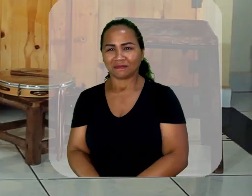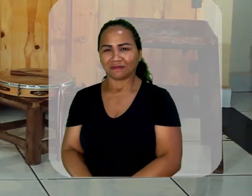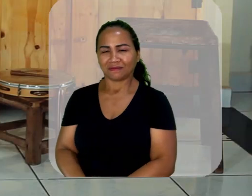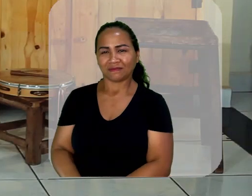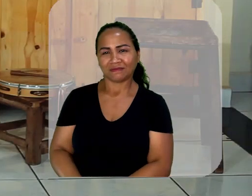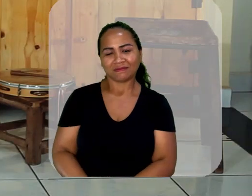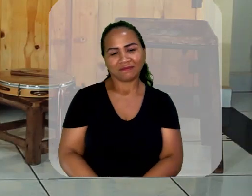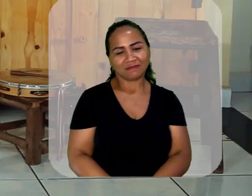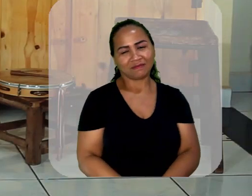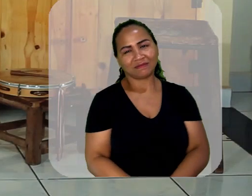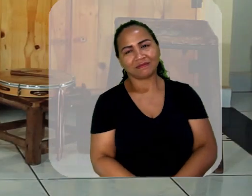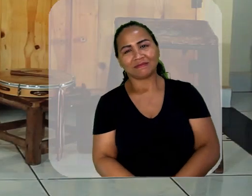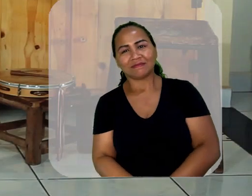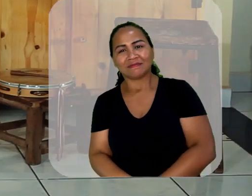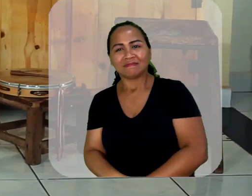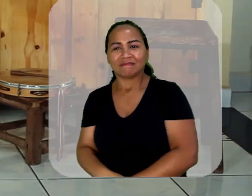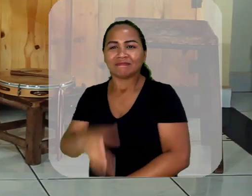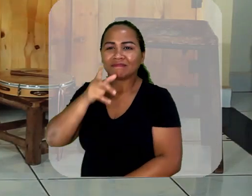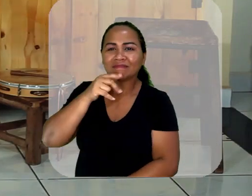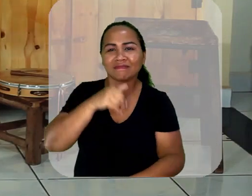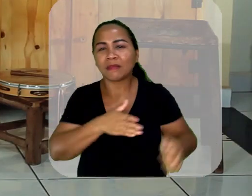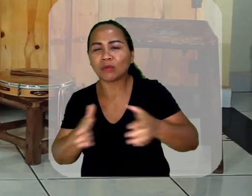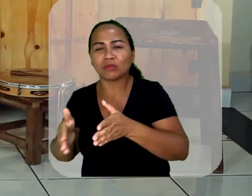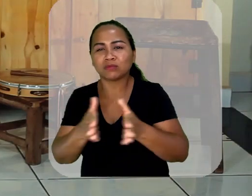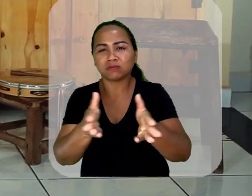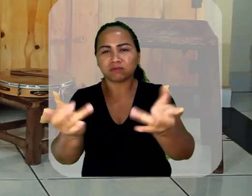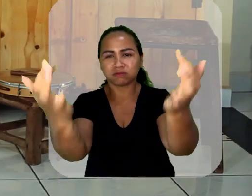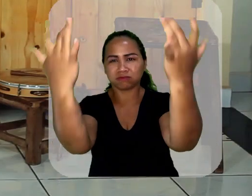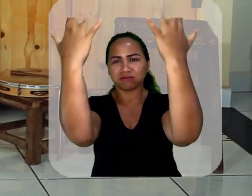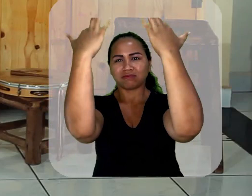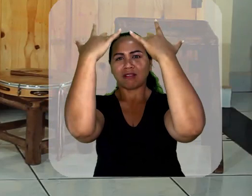Toca e deságua,